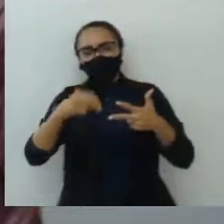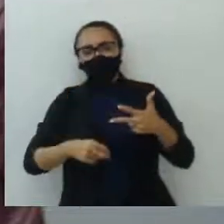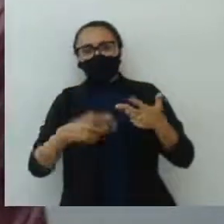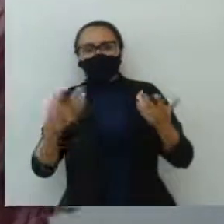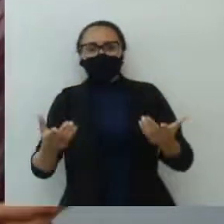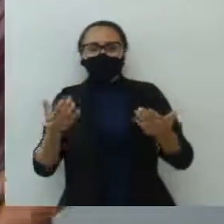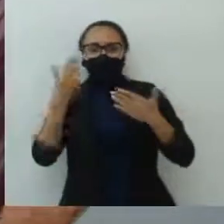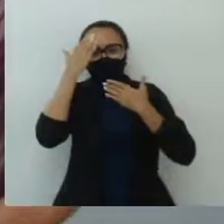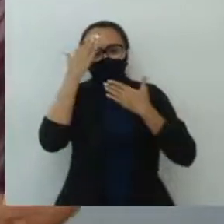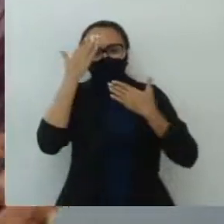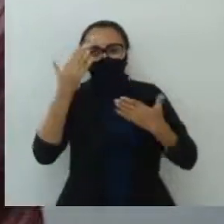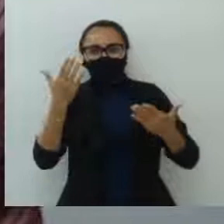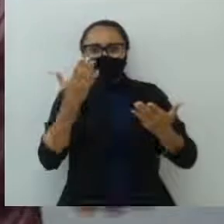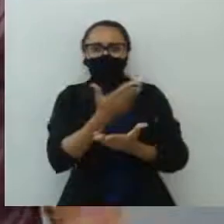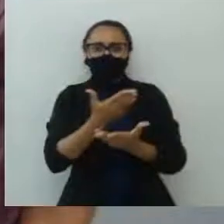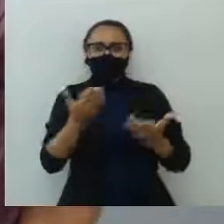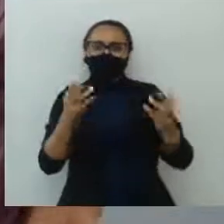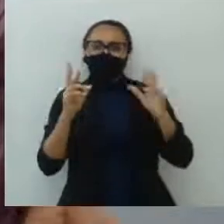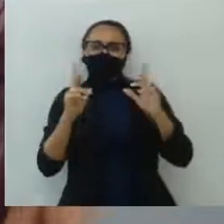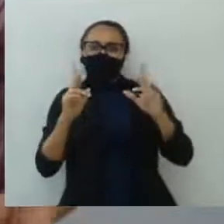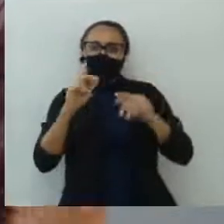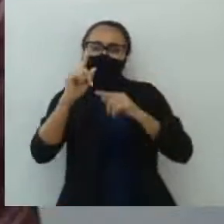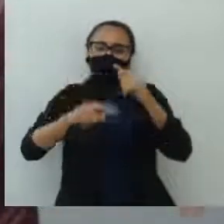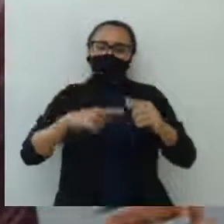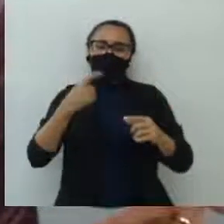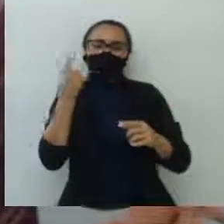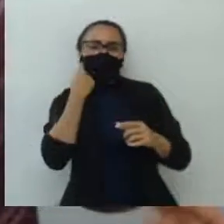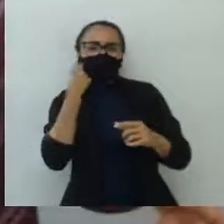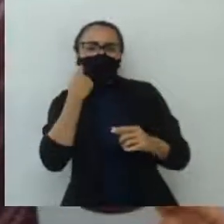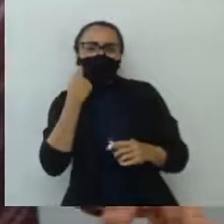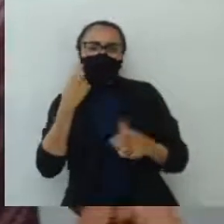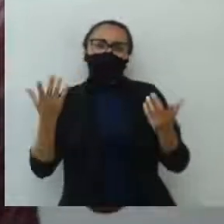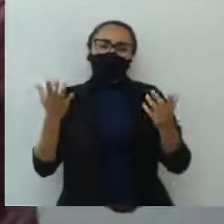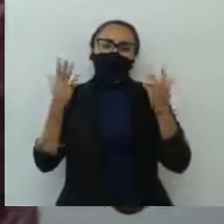pela participação nessa aula. Eu espero vocês na próxima sexta-feira com mais tema de